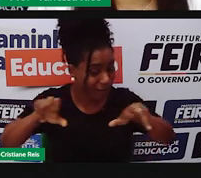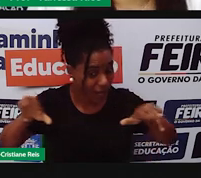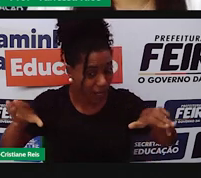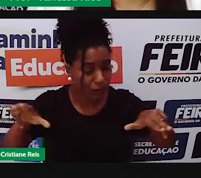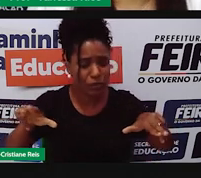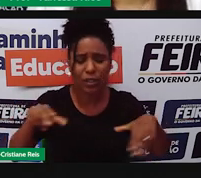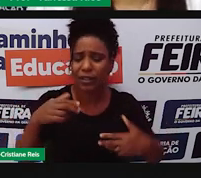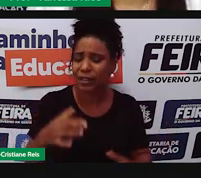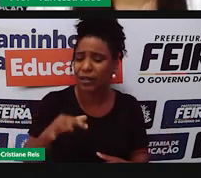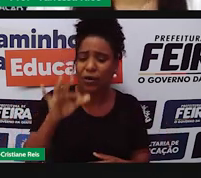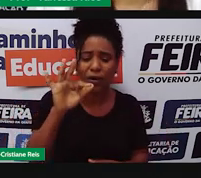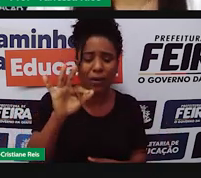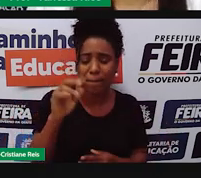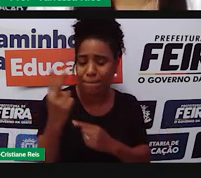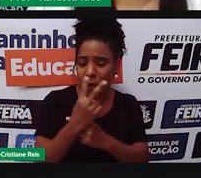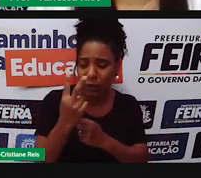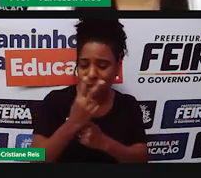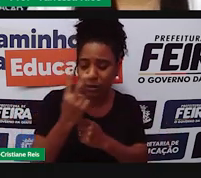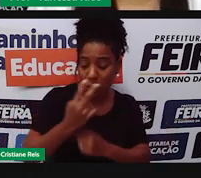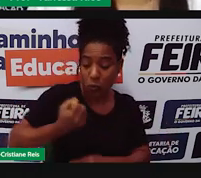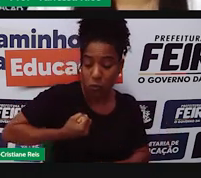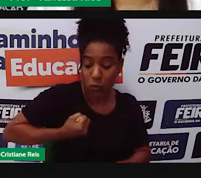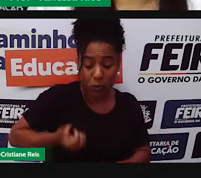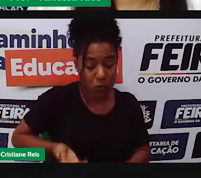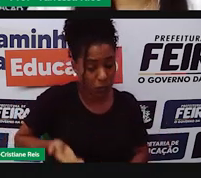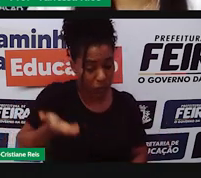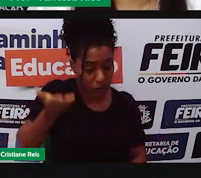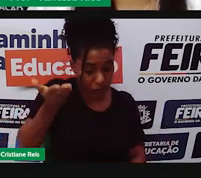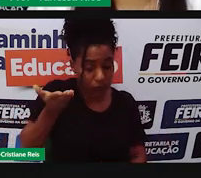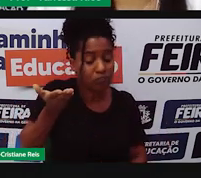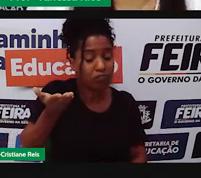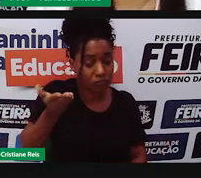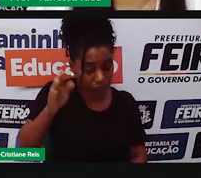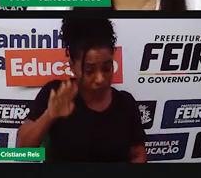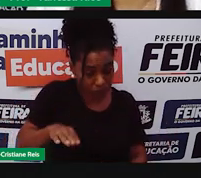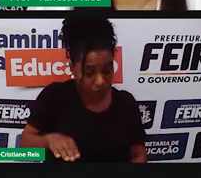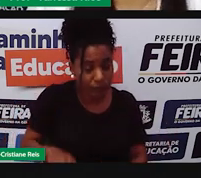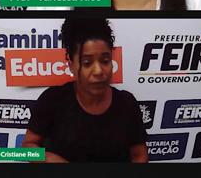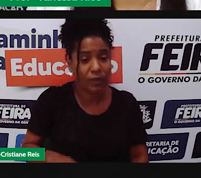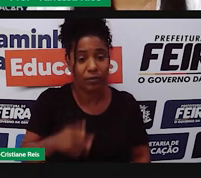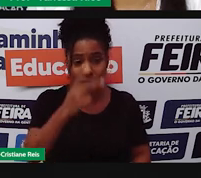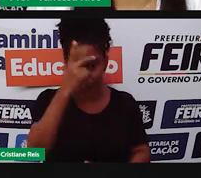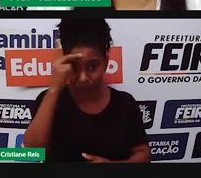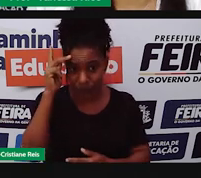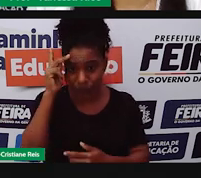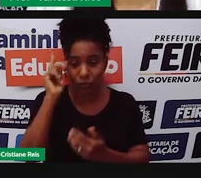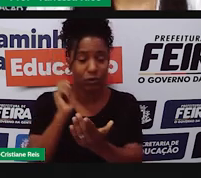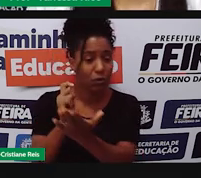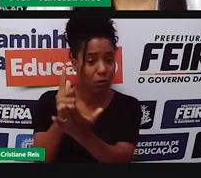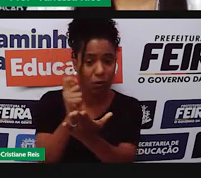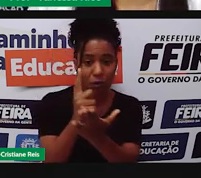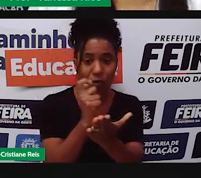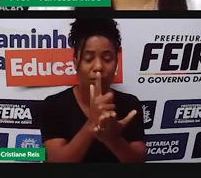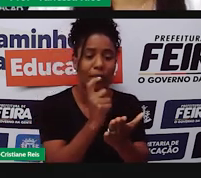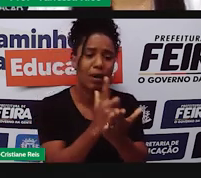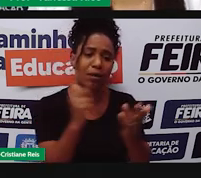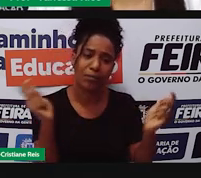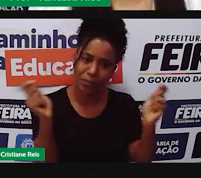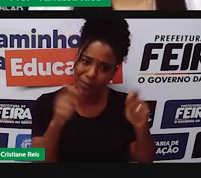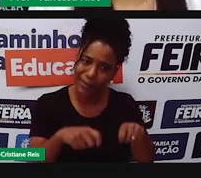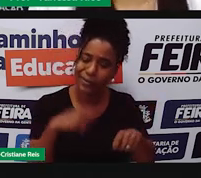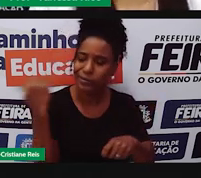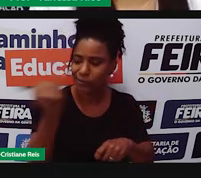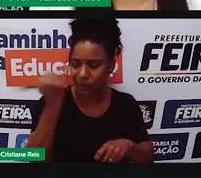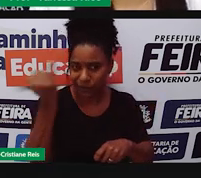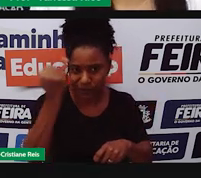valores diferentes, né? Mas é algo que tem se tornado acessível, né, a todo mundo. Então é muito importante passar nos